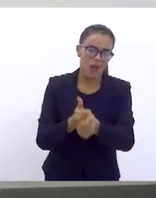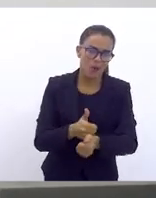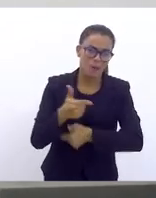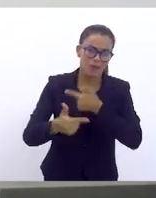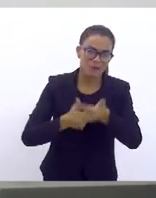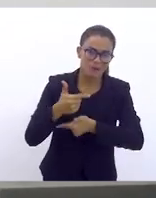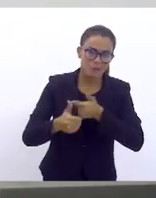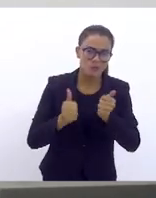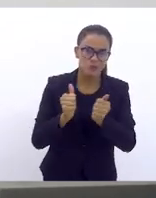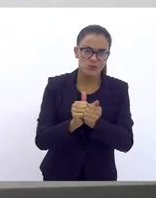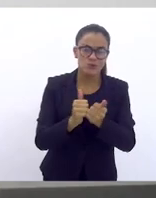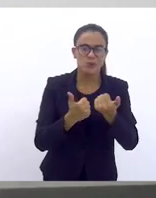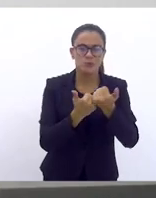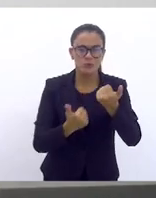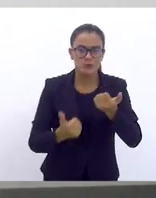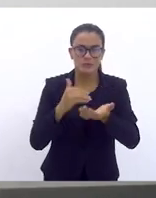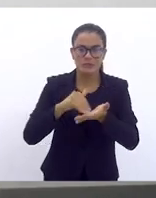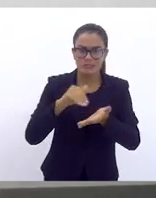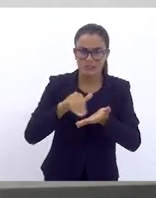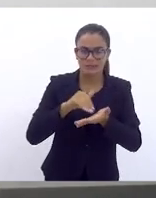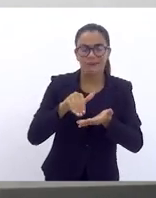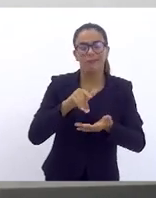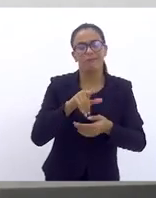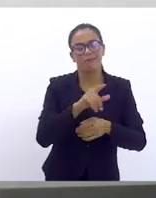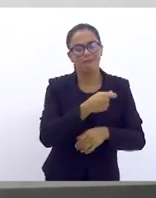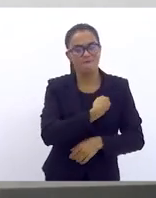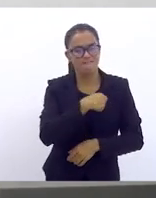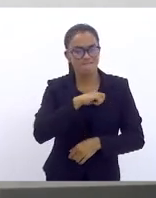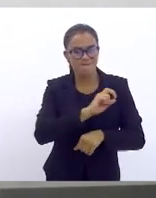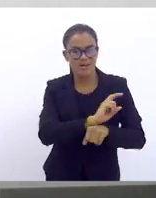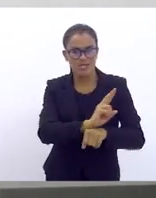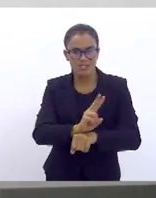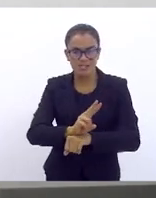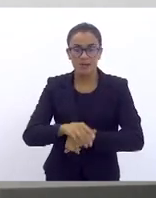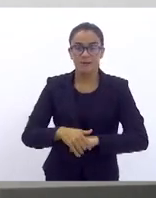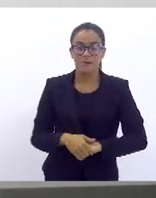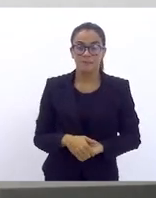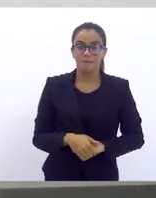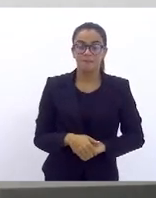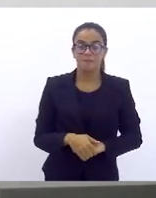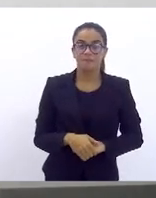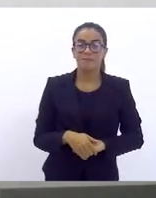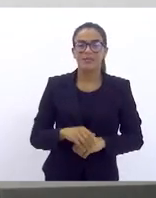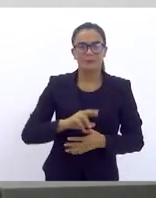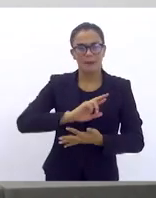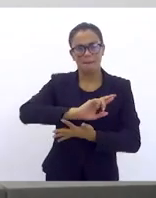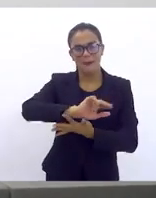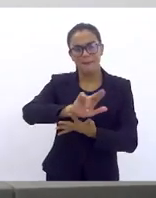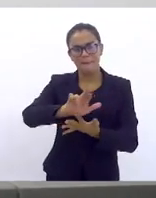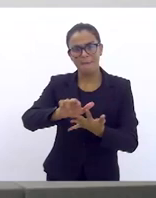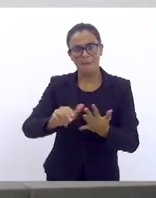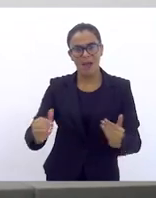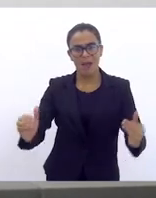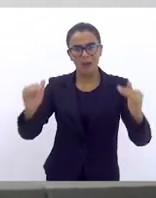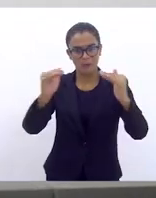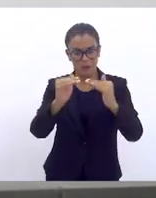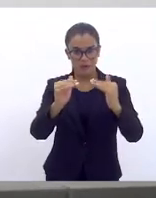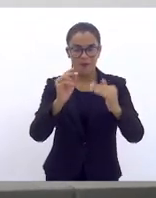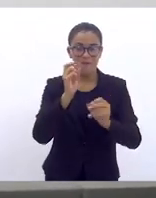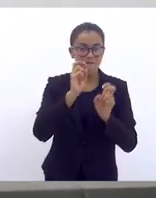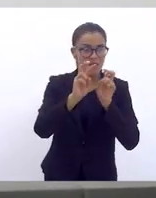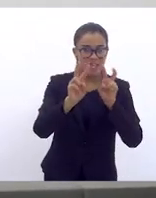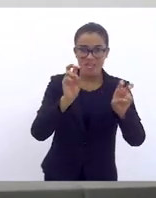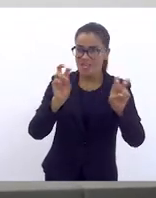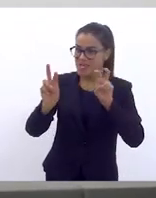da subsecretário de política fiscal então demais autoridades aqui é bom ver